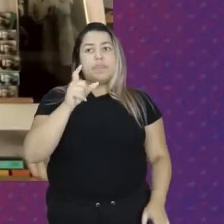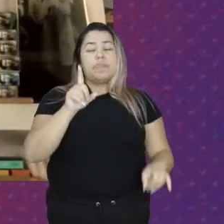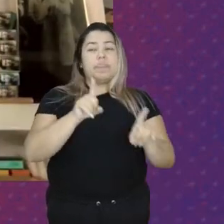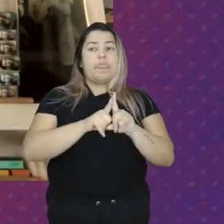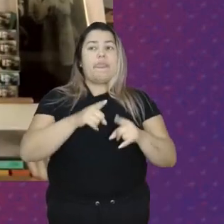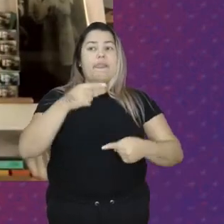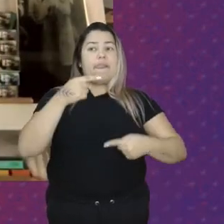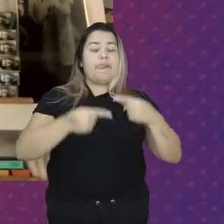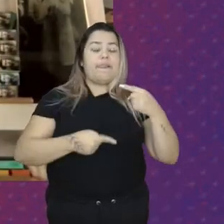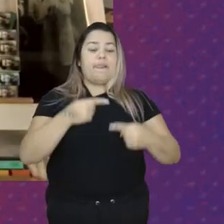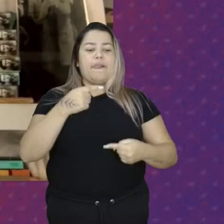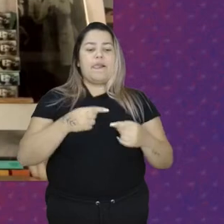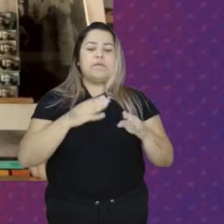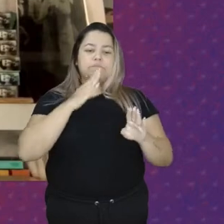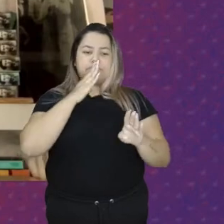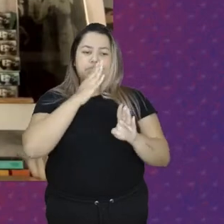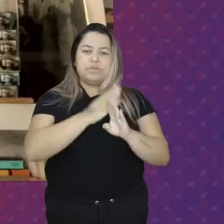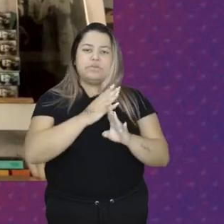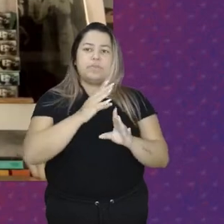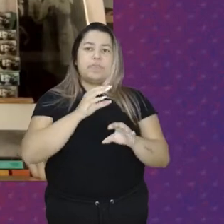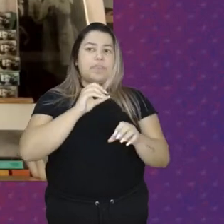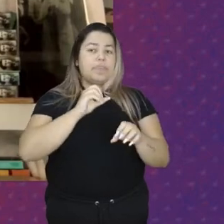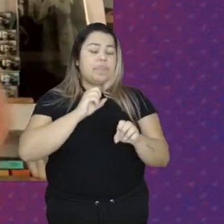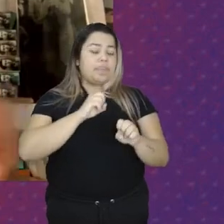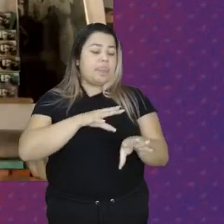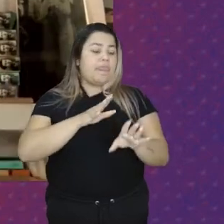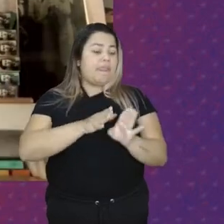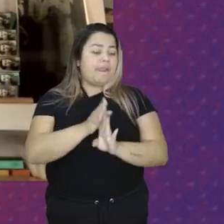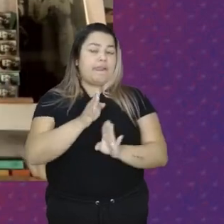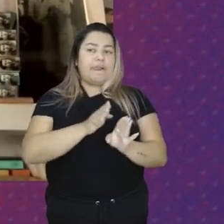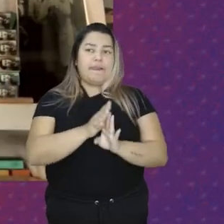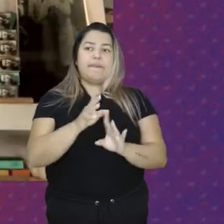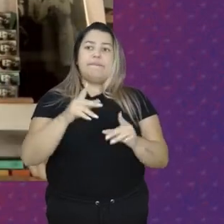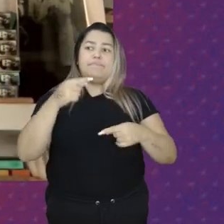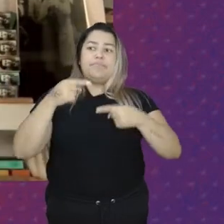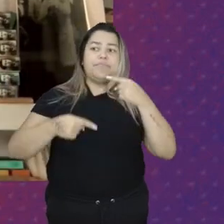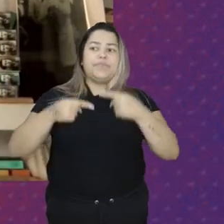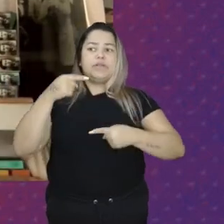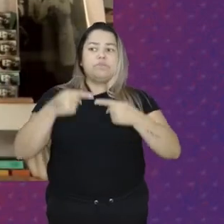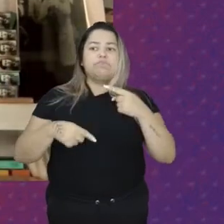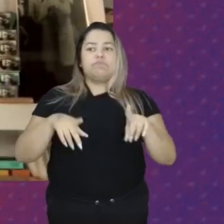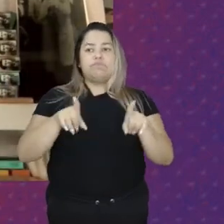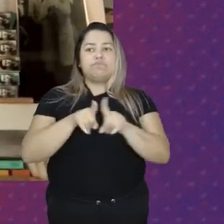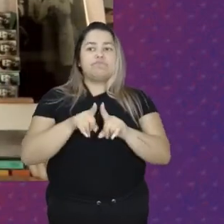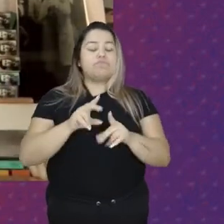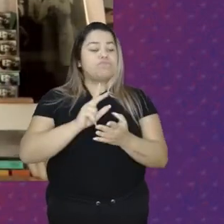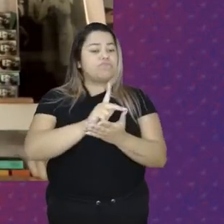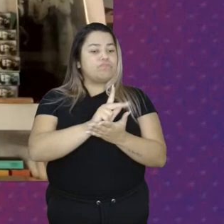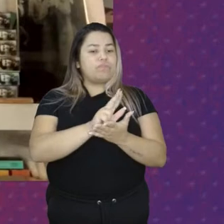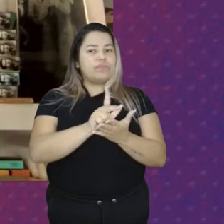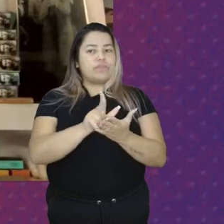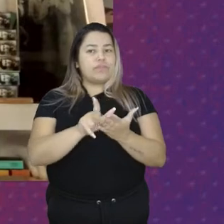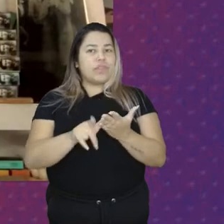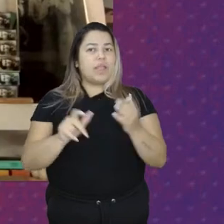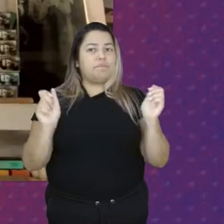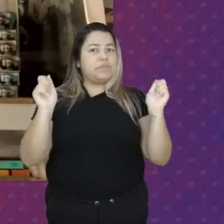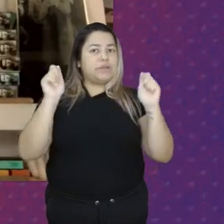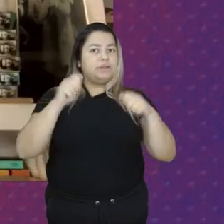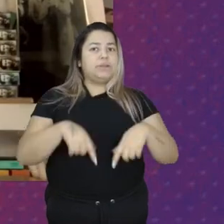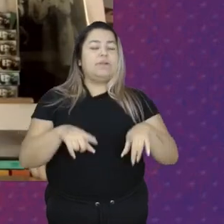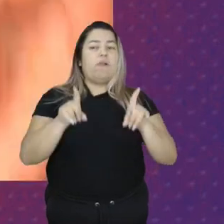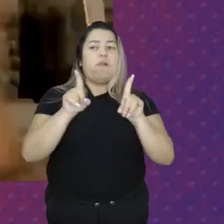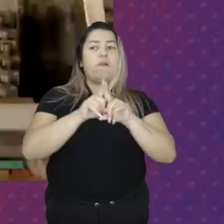discute princípios orientadores das políticas públicas que possam lidar com a diversidade das necessidades